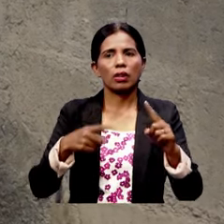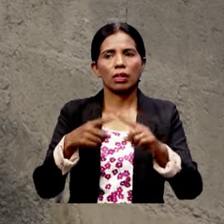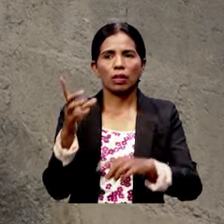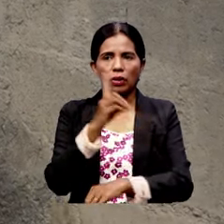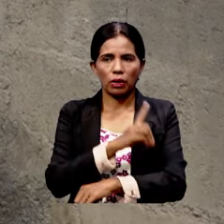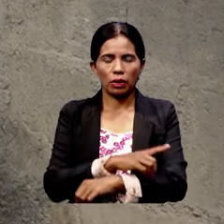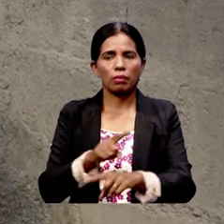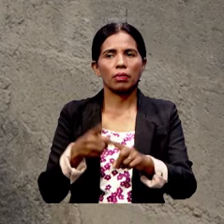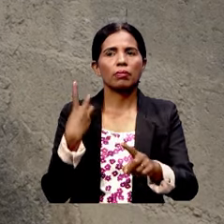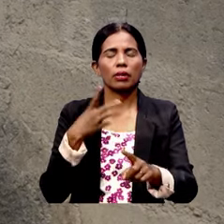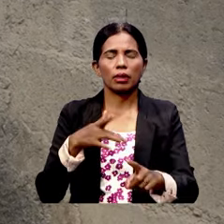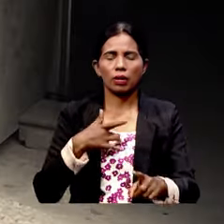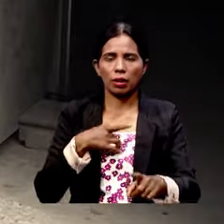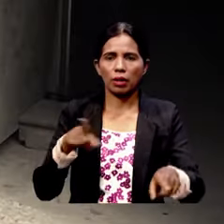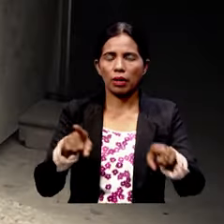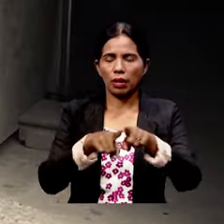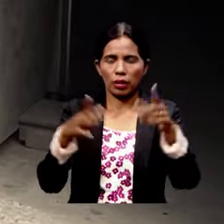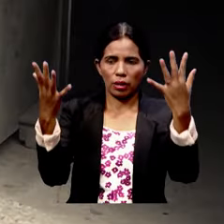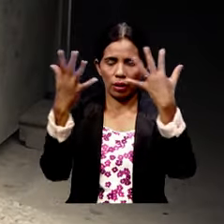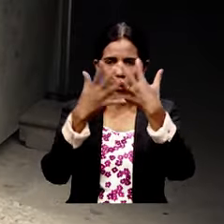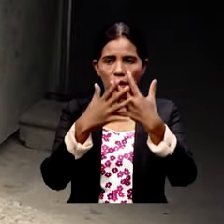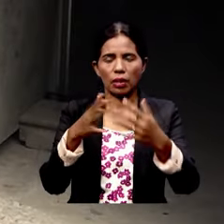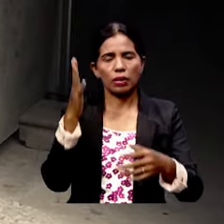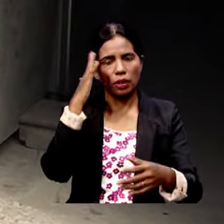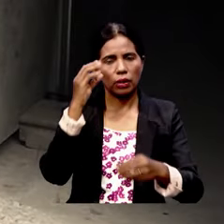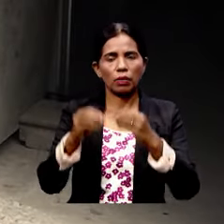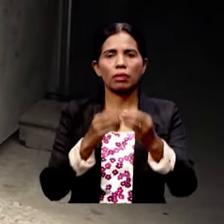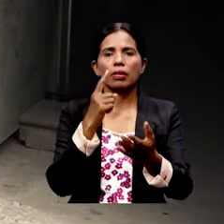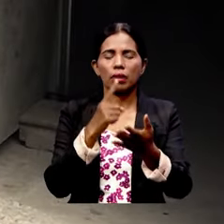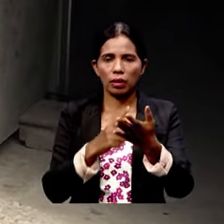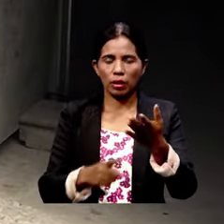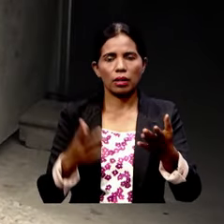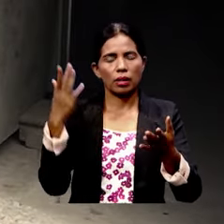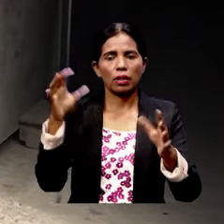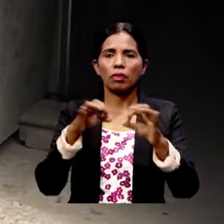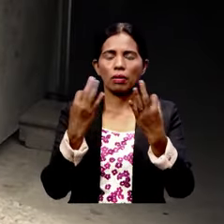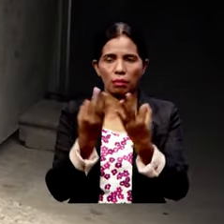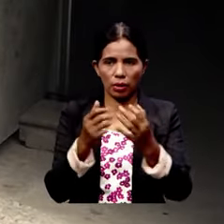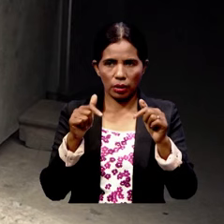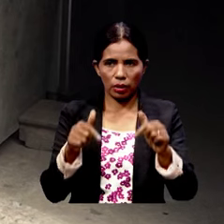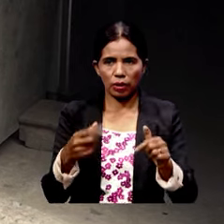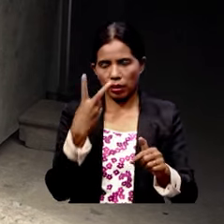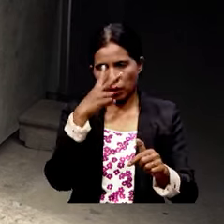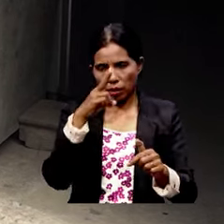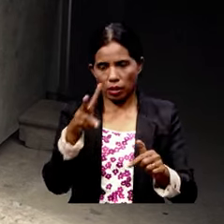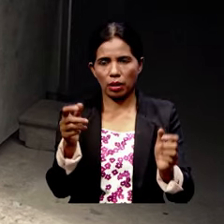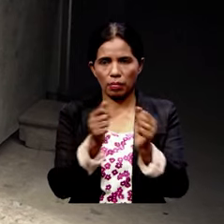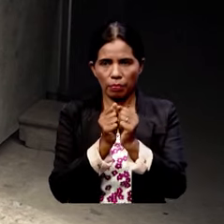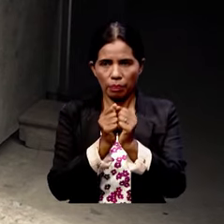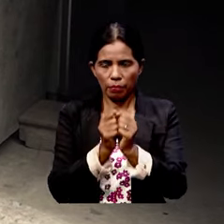beita senti ha ne sangkalan. Atu atene kona ba saída ma ka kontesi ha familia ida ne, tirma ita kompanya